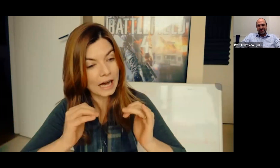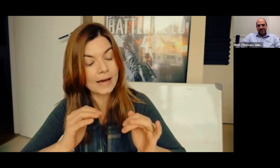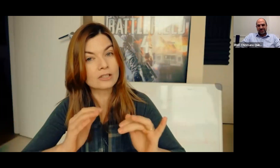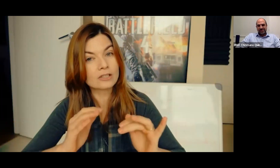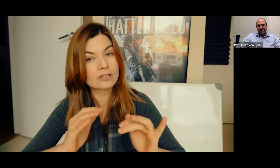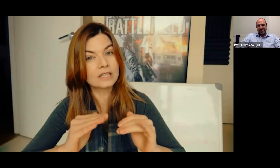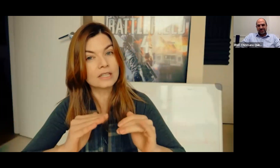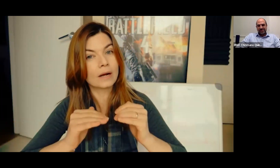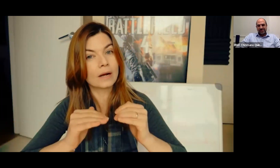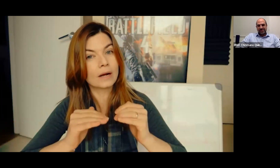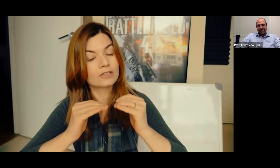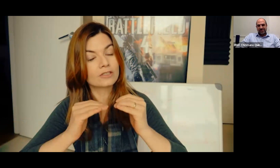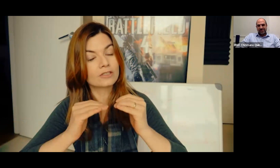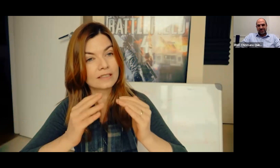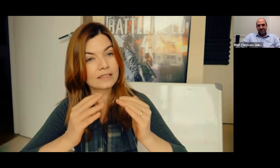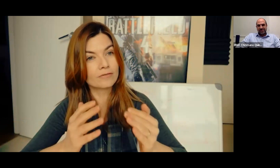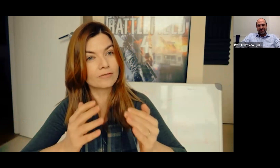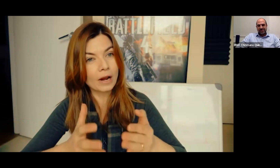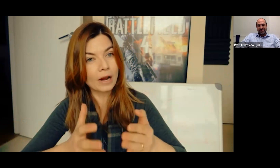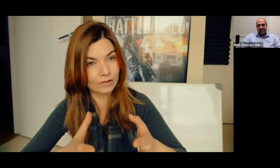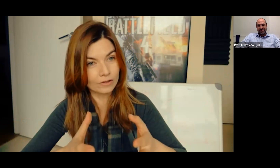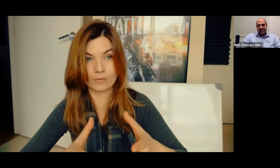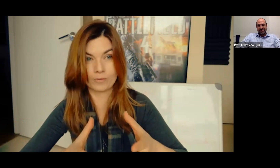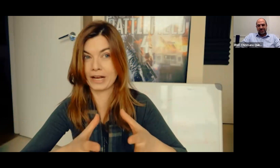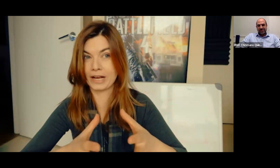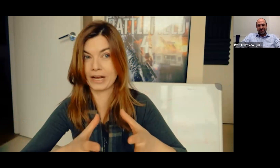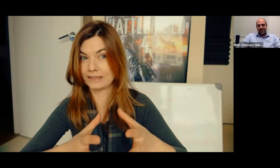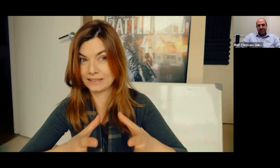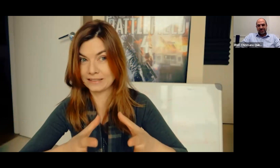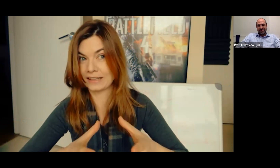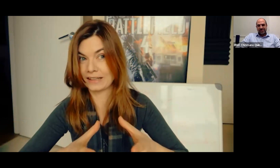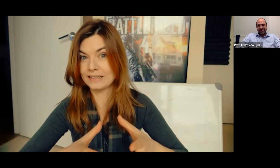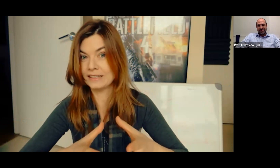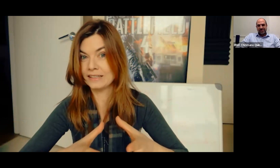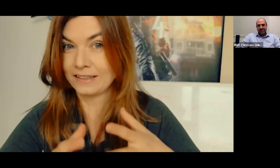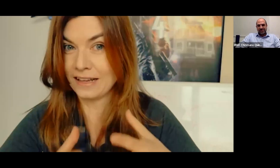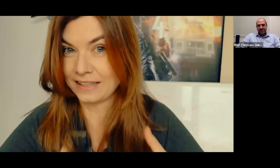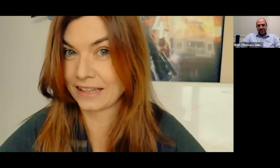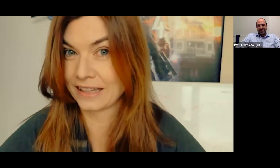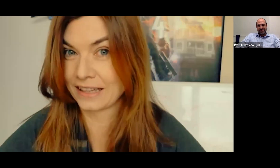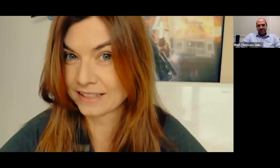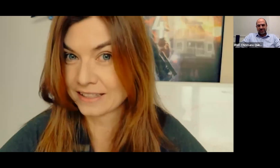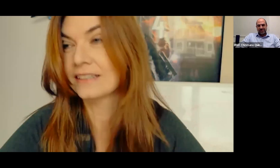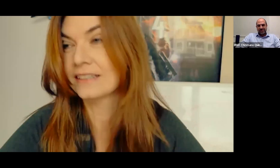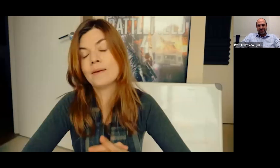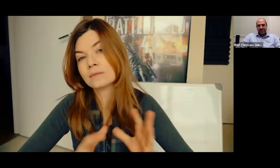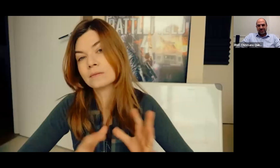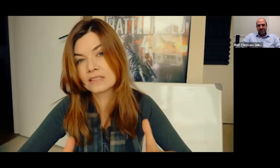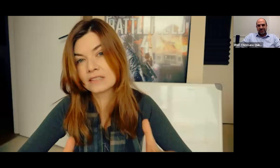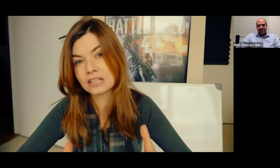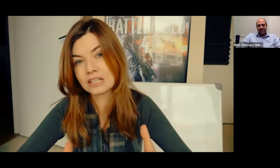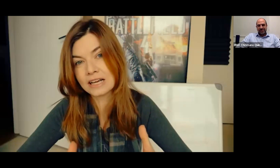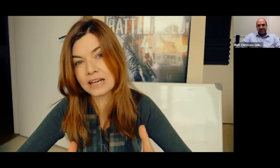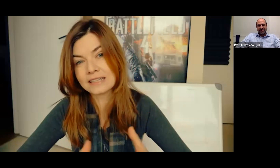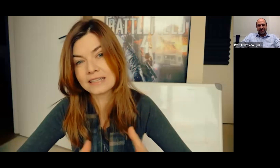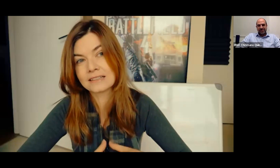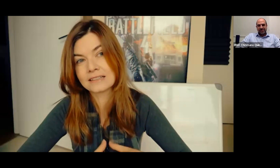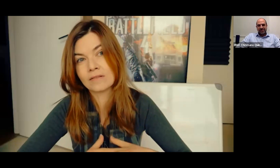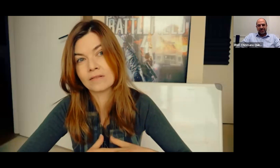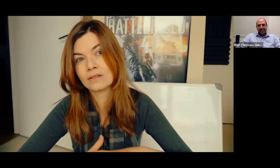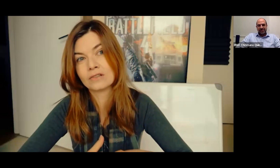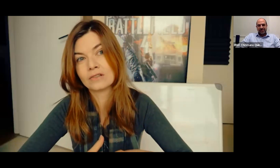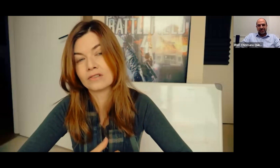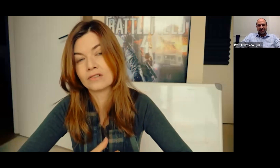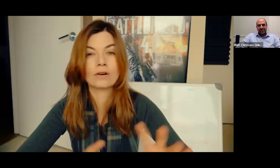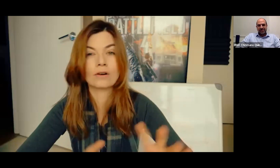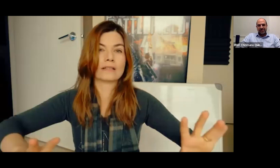cara e repete todas as perguntas já feitas no formulário, tipo, é aquela, tem certeza? Tem certeza? Aí mesmo que você já tivesse certeza da sua